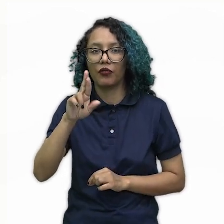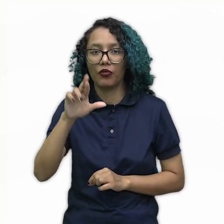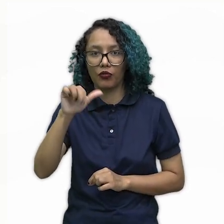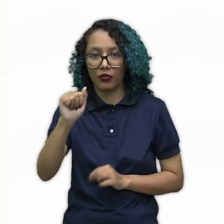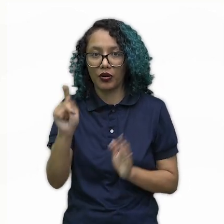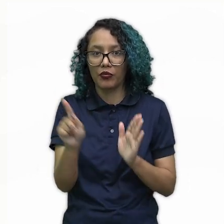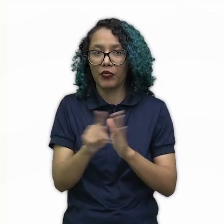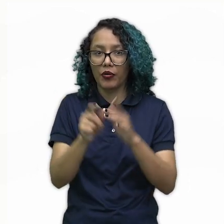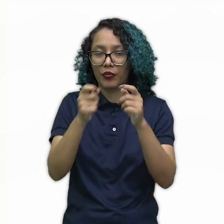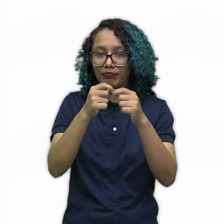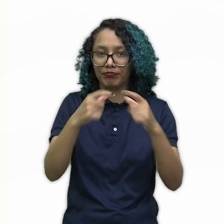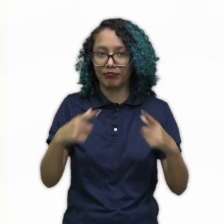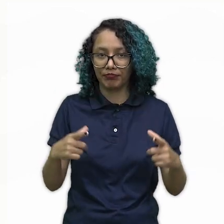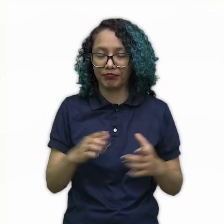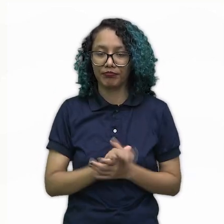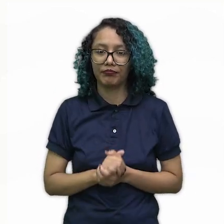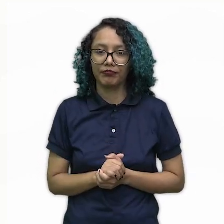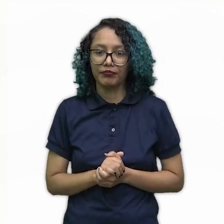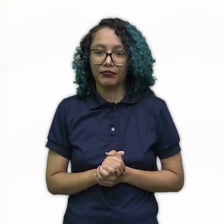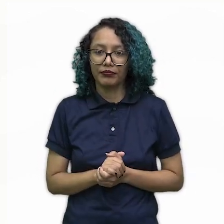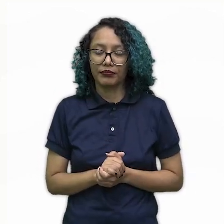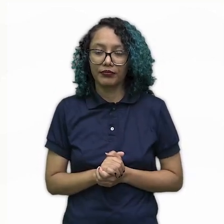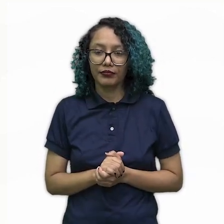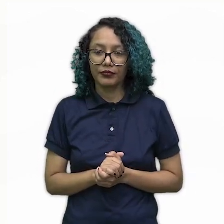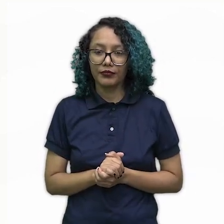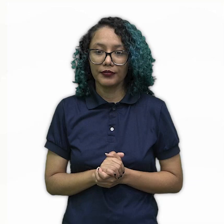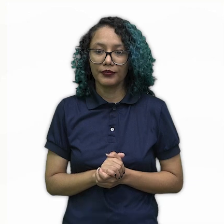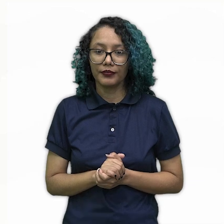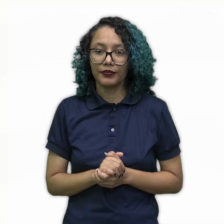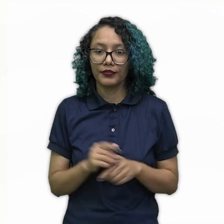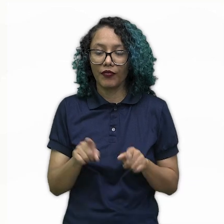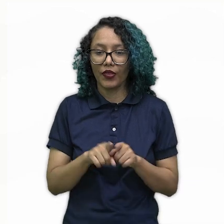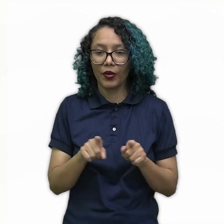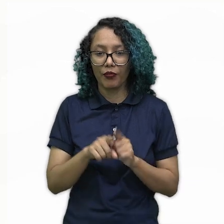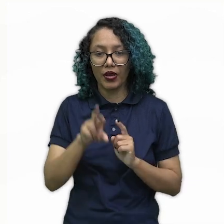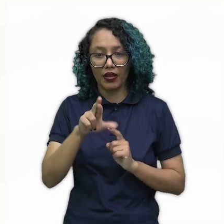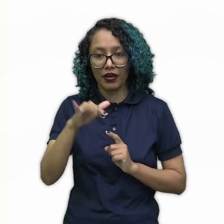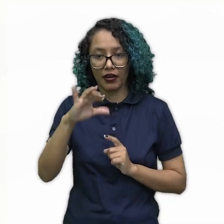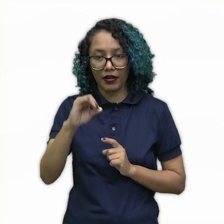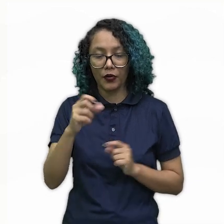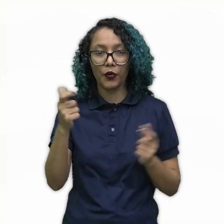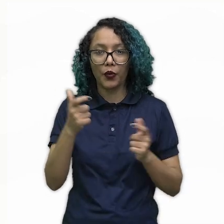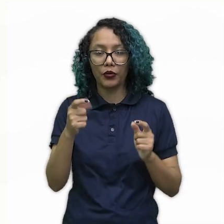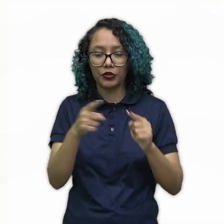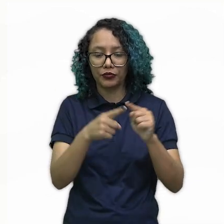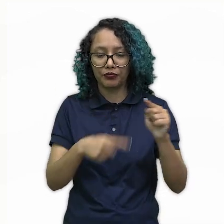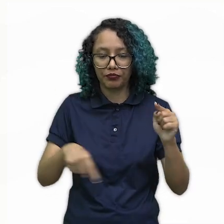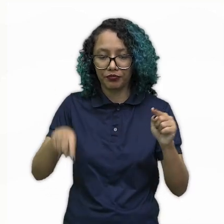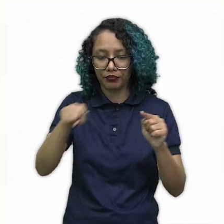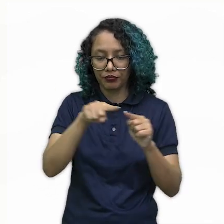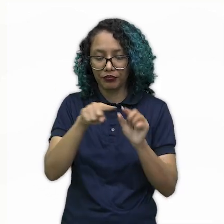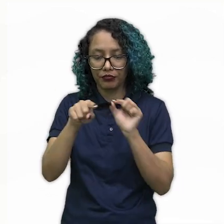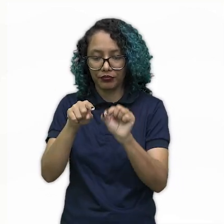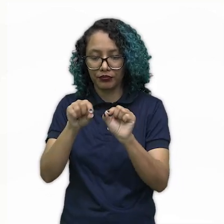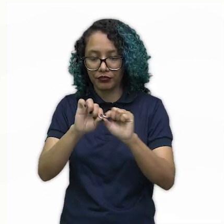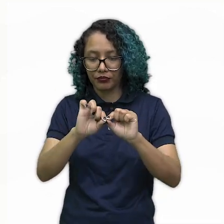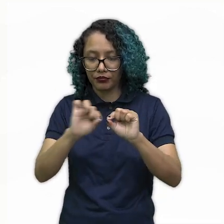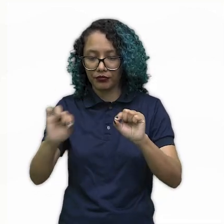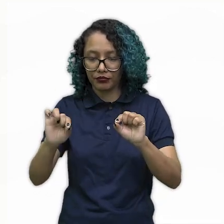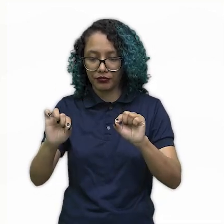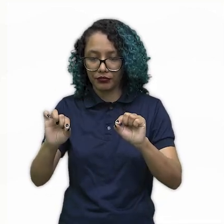meu cone, tá? Temos ali o raio, que sai do centro da base até a sua